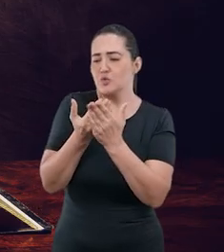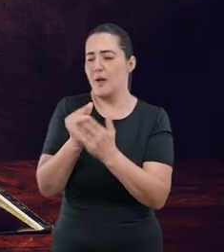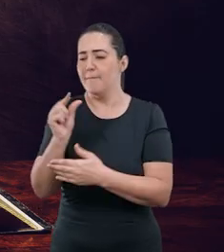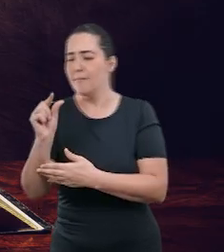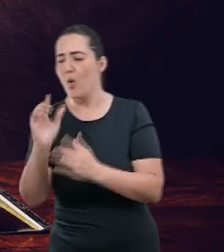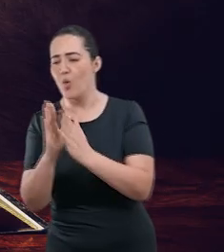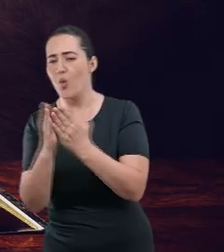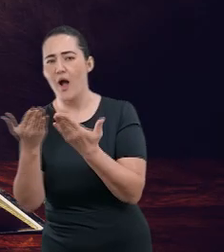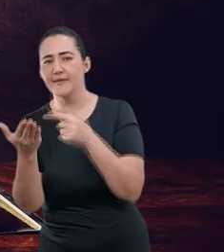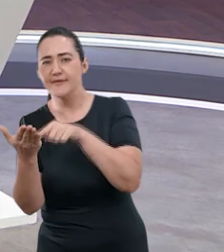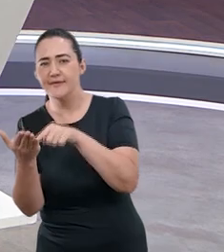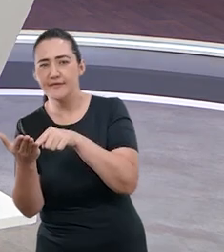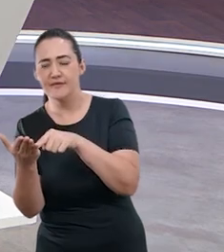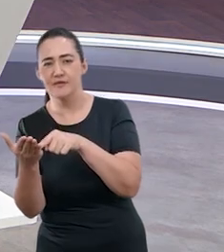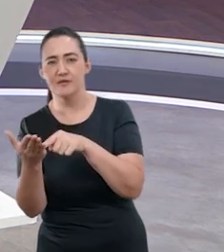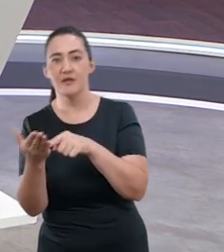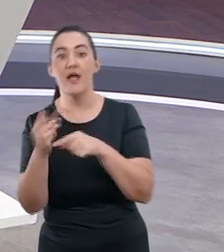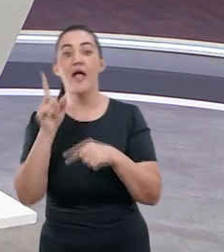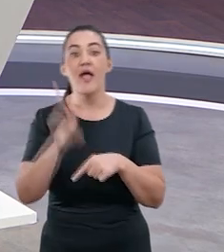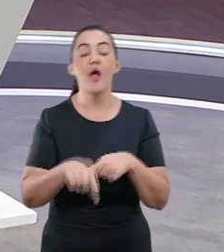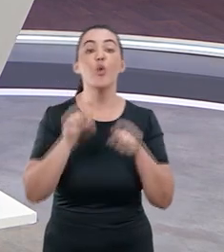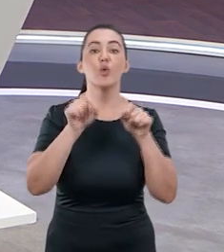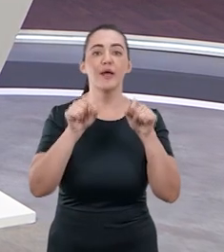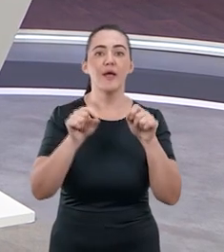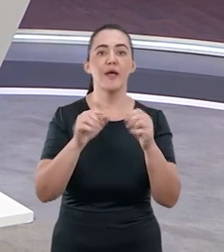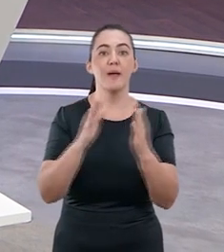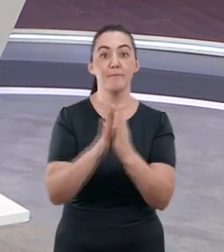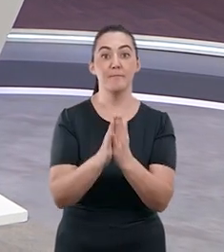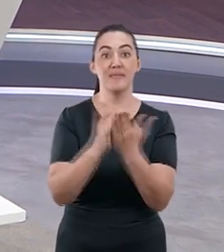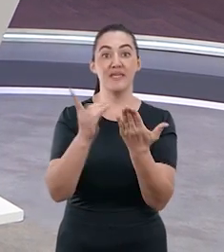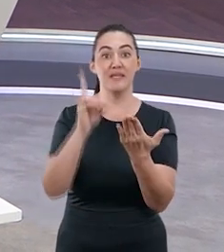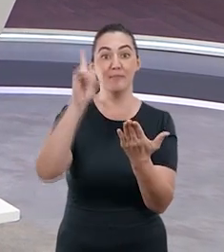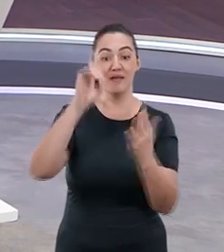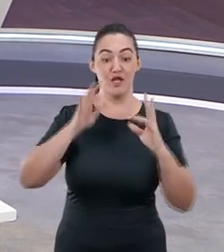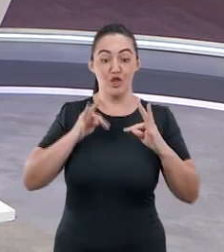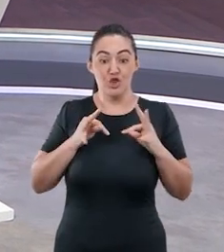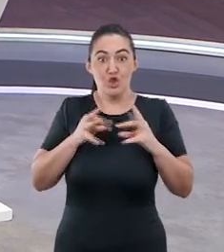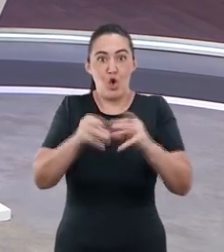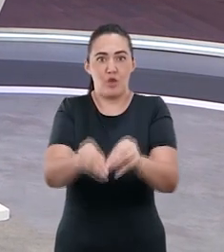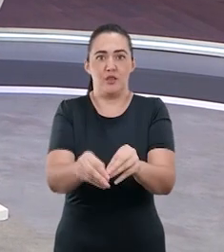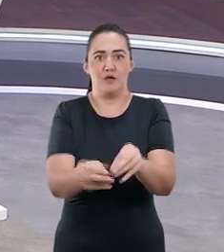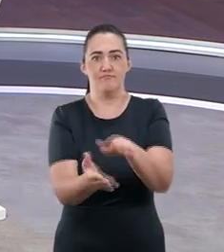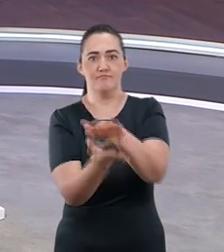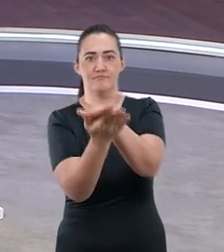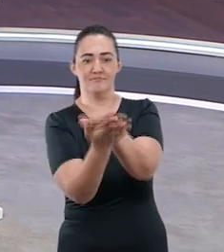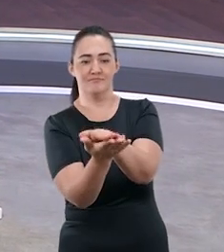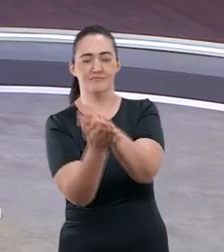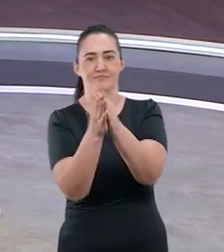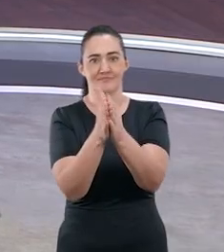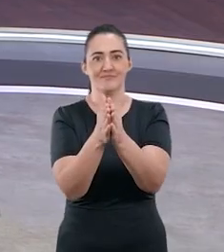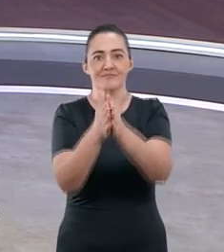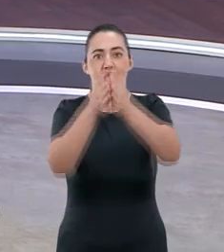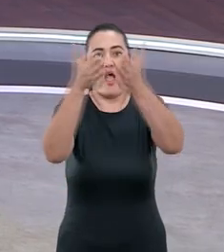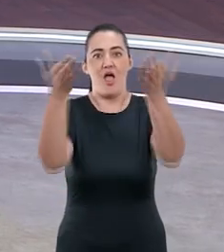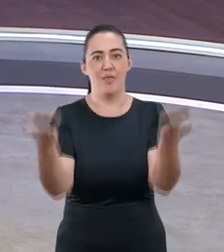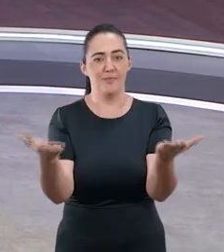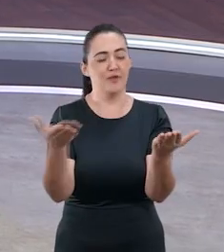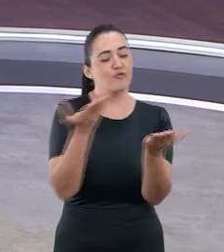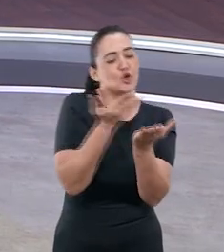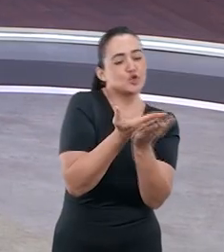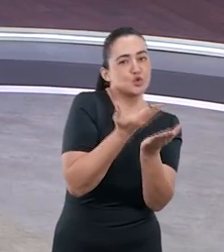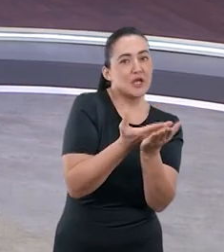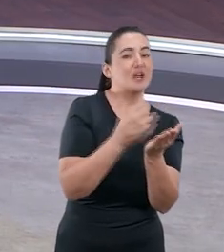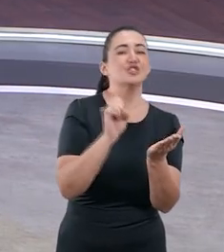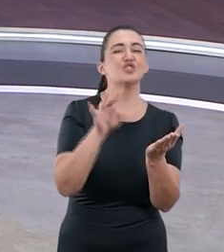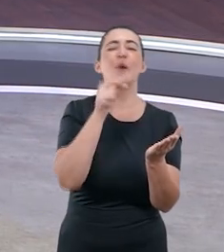ali. Ou seja, eu preciso considerar toda a Bíblia como a palavra de Deus. Eu